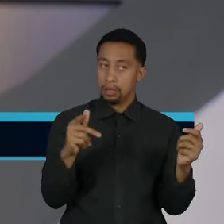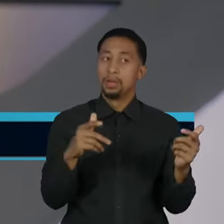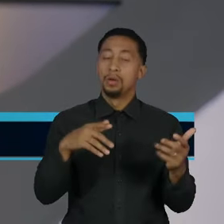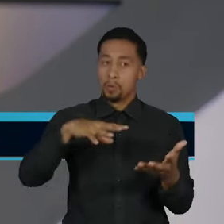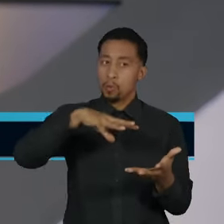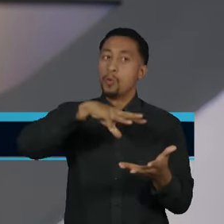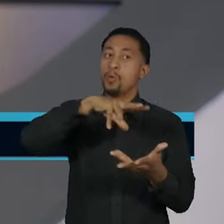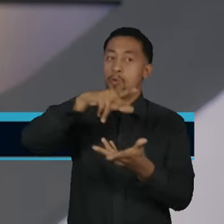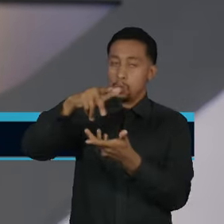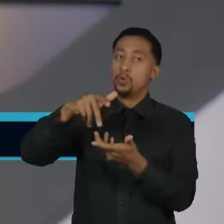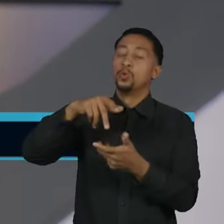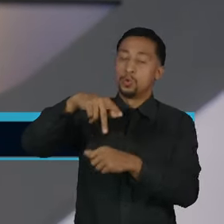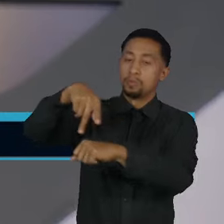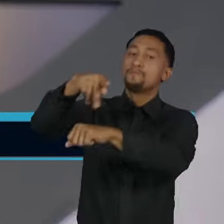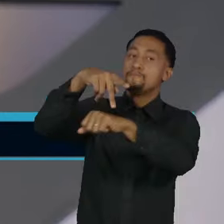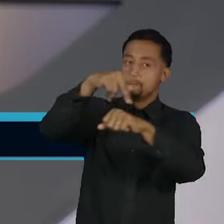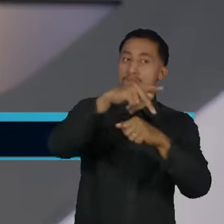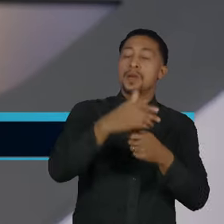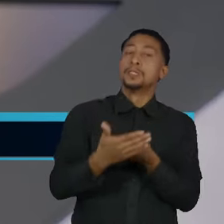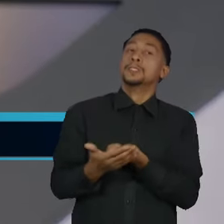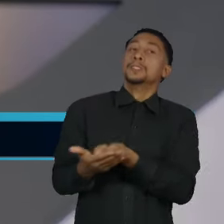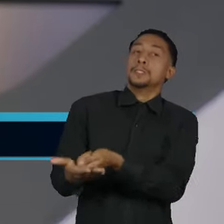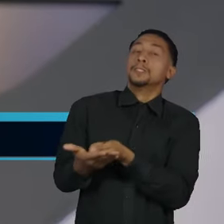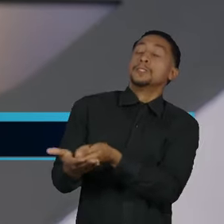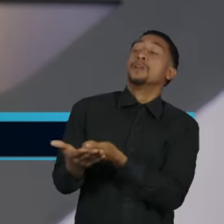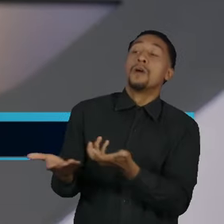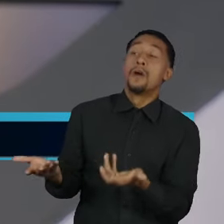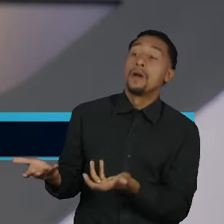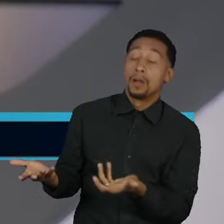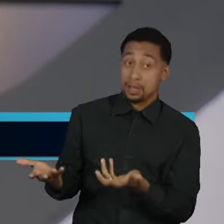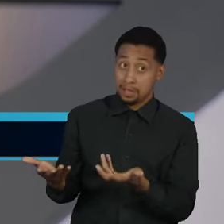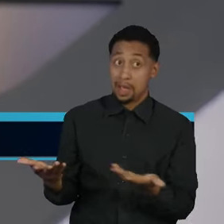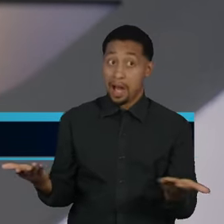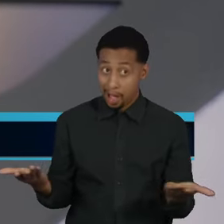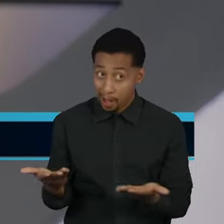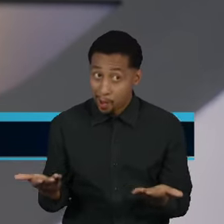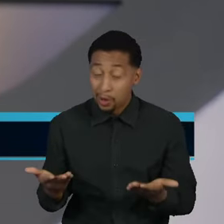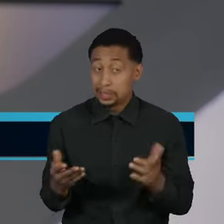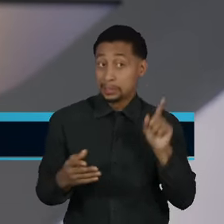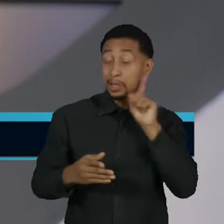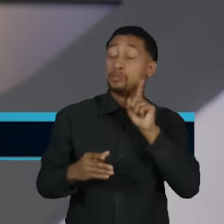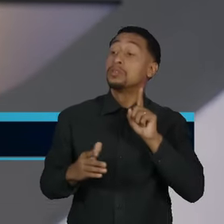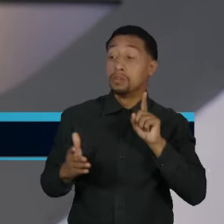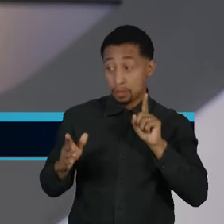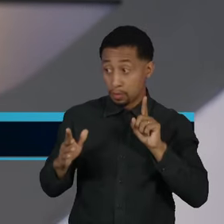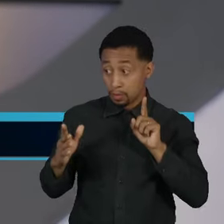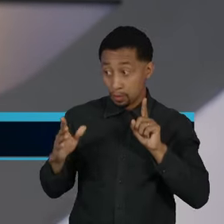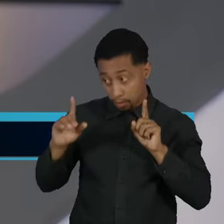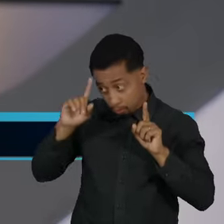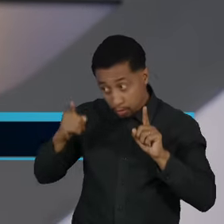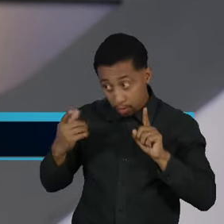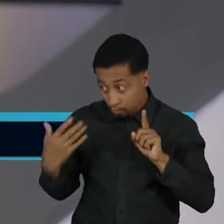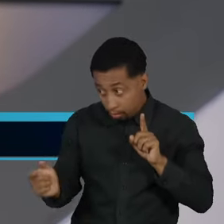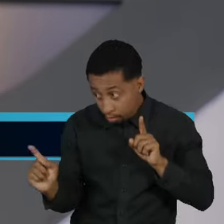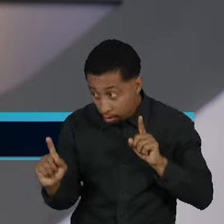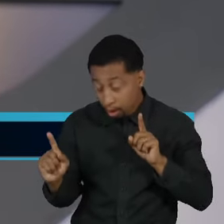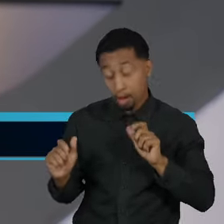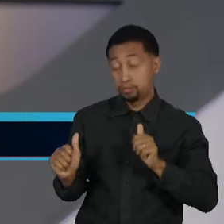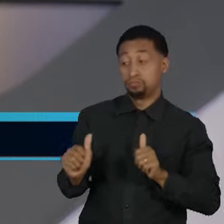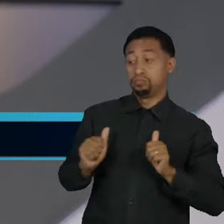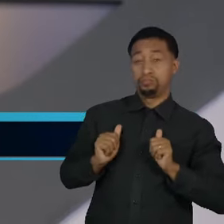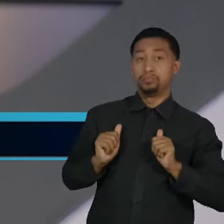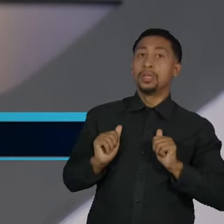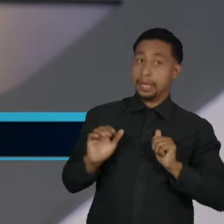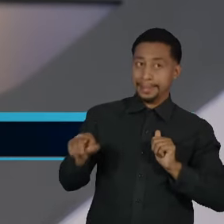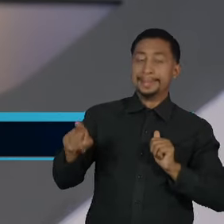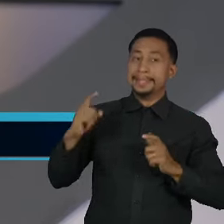perder um aliado tão importante quanto os americanos seria crucial para